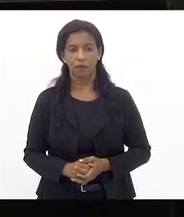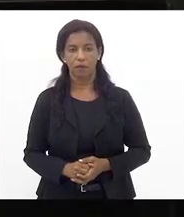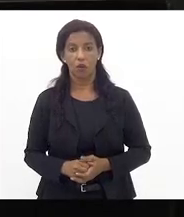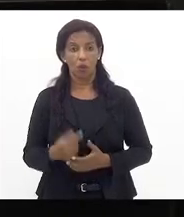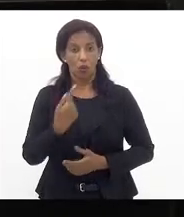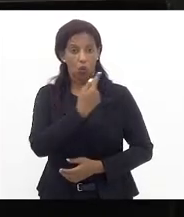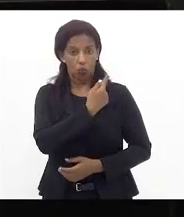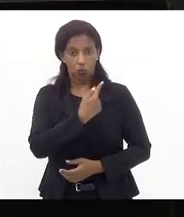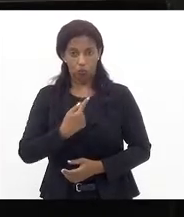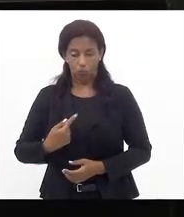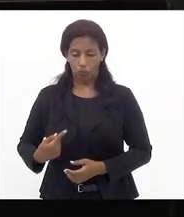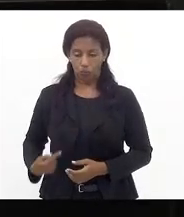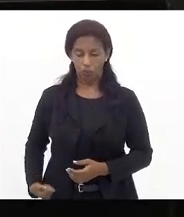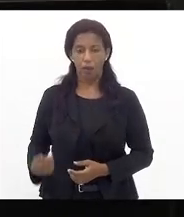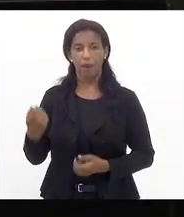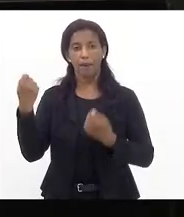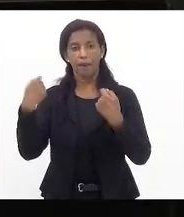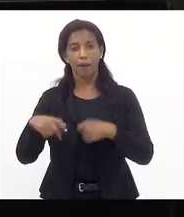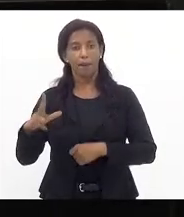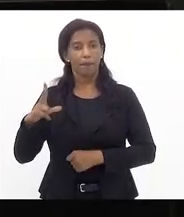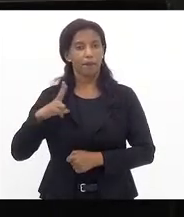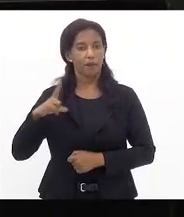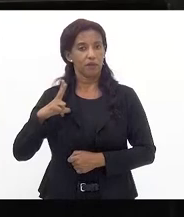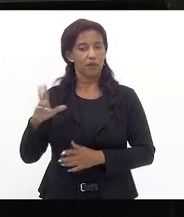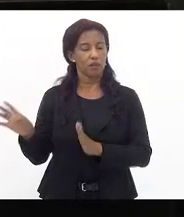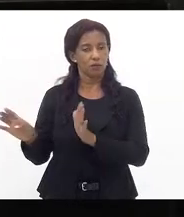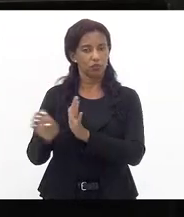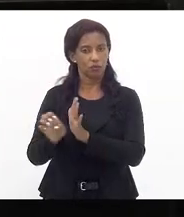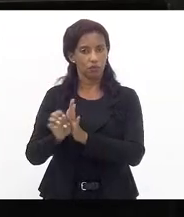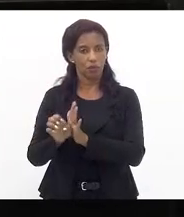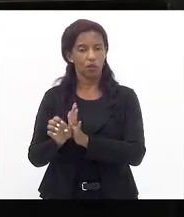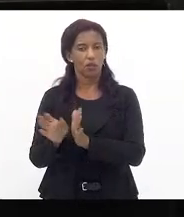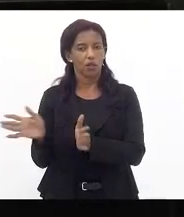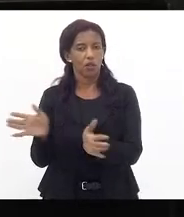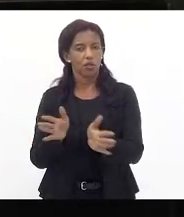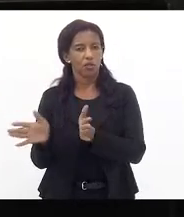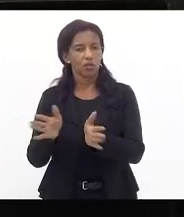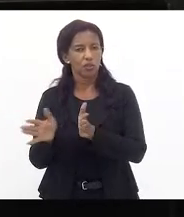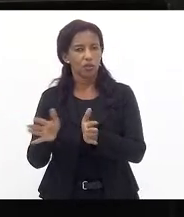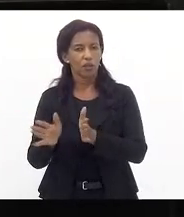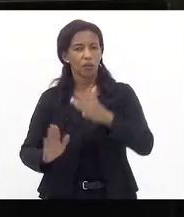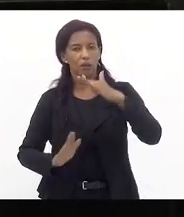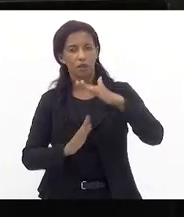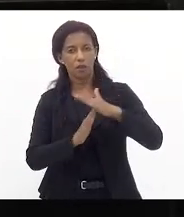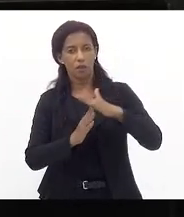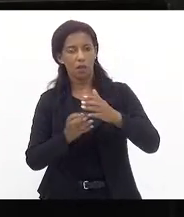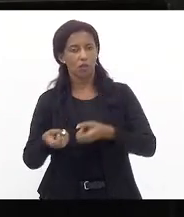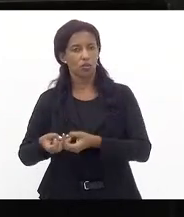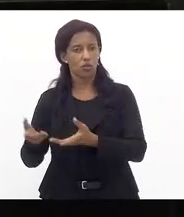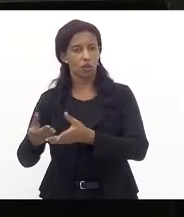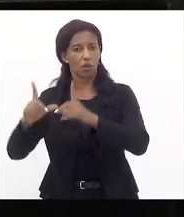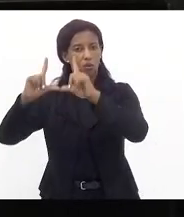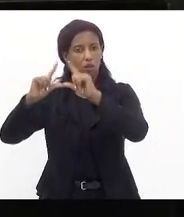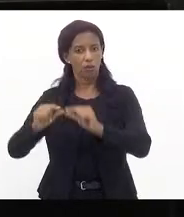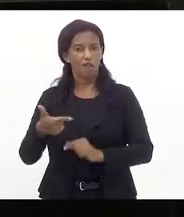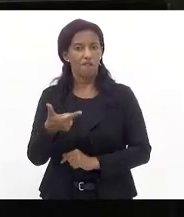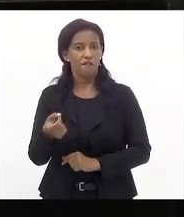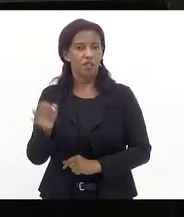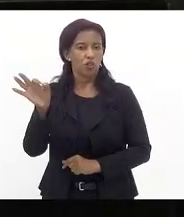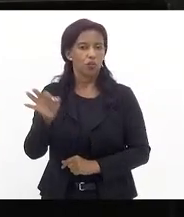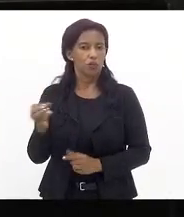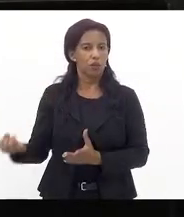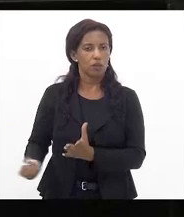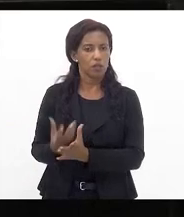deverão promover a privatização de estatais, estabelecer uma espécie de teto de gastos, reduzir 20%